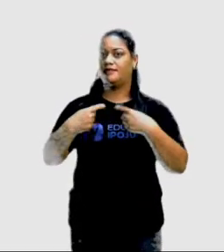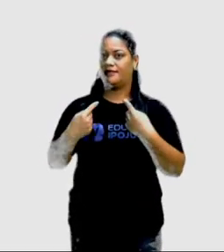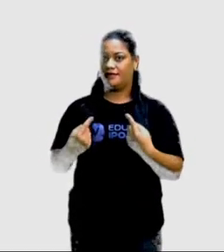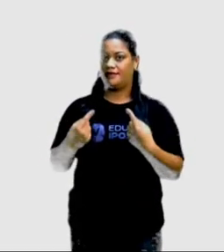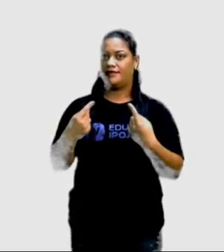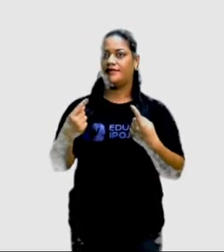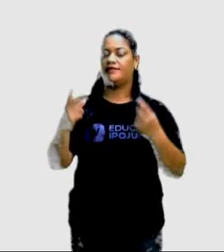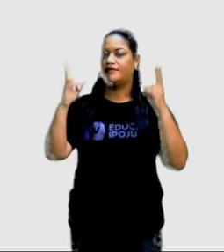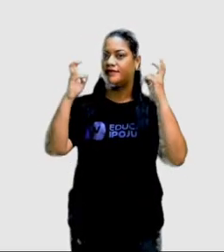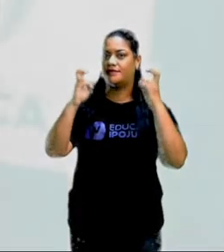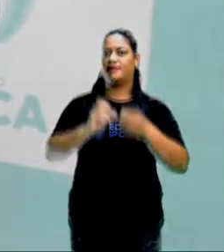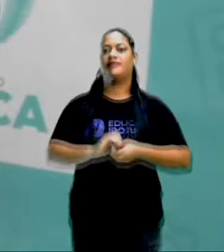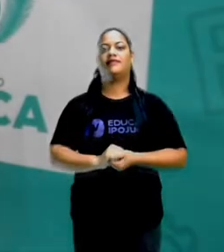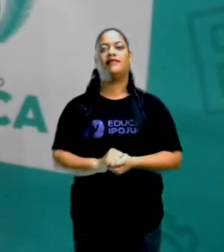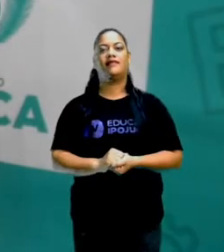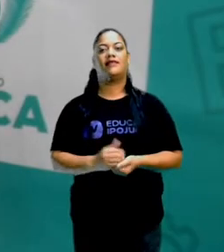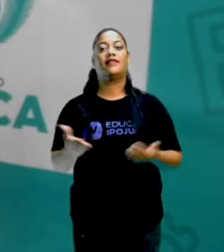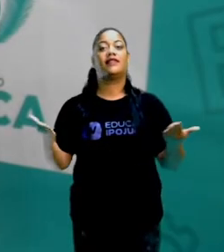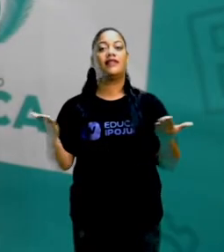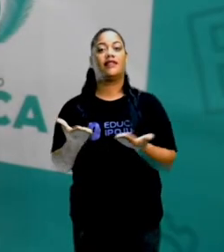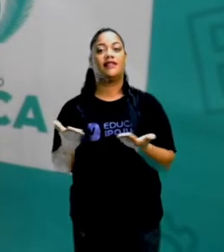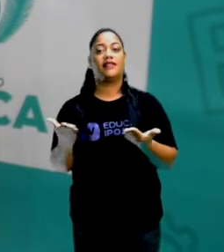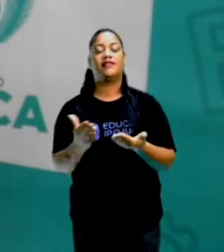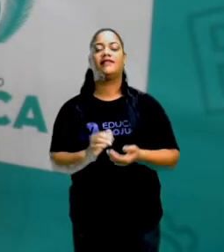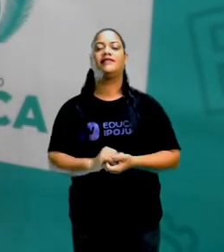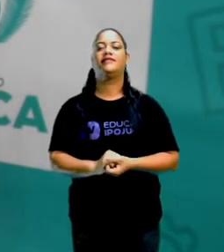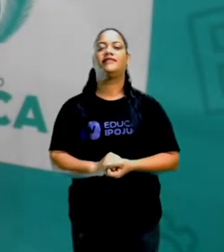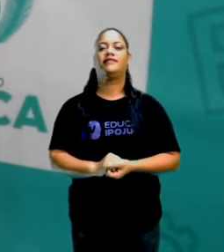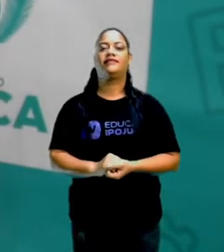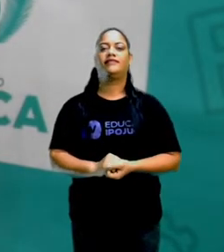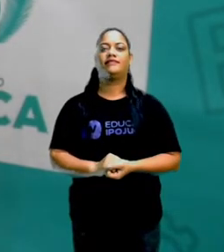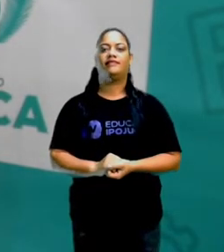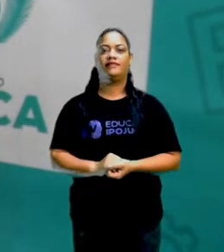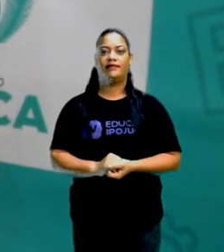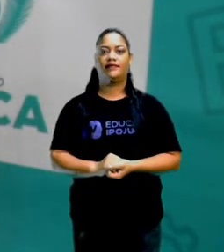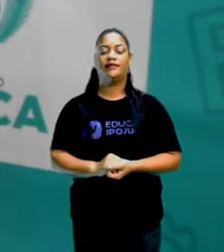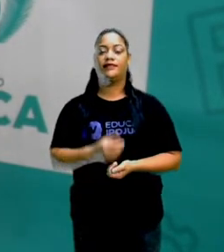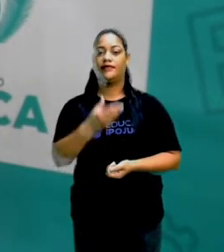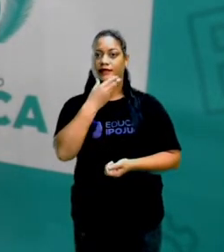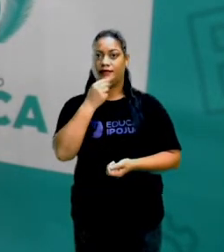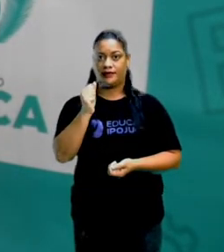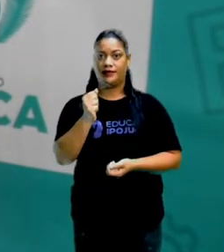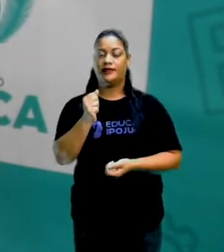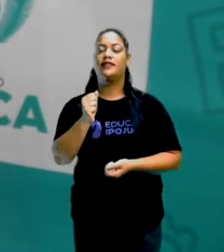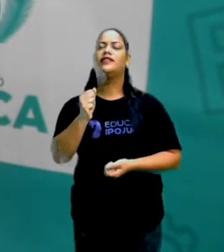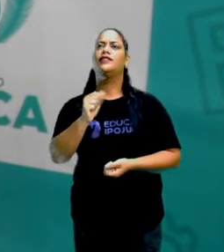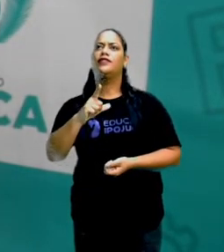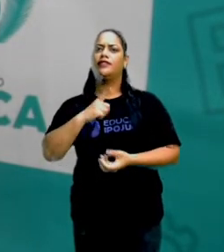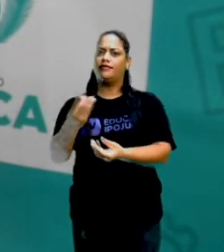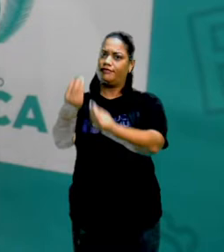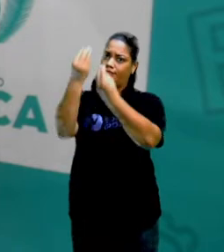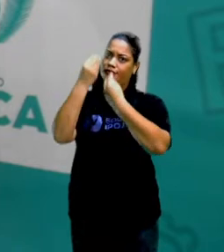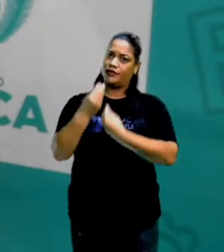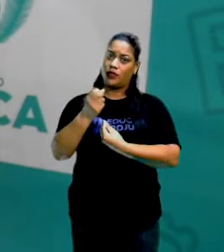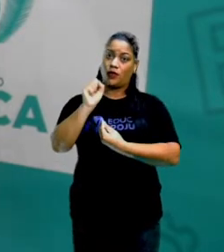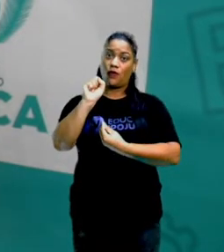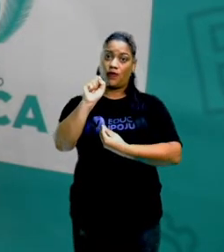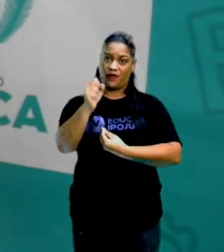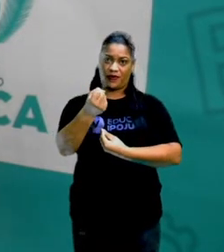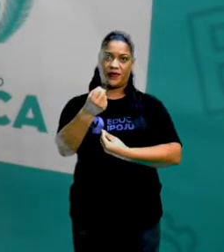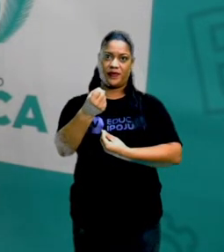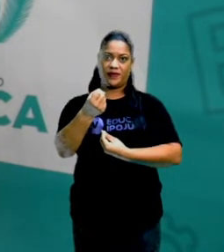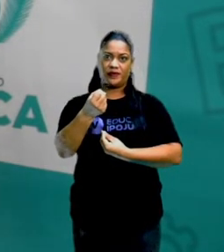assunto. Agora, a situação problema é o seguinte. Guilherme ganhou 8 balas de morango, sabor